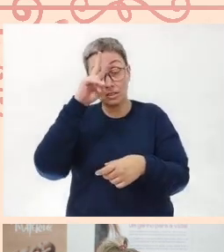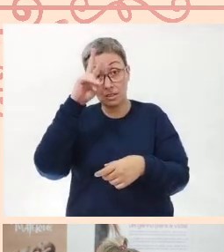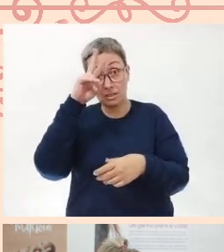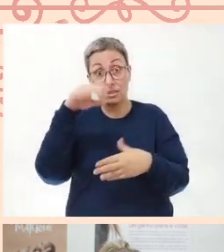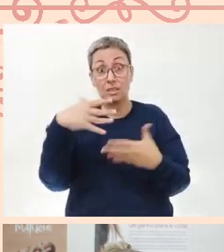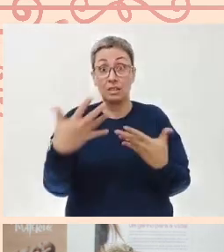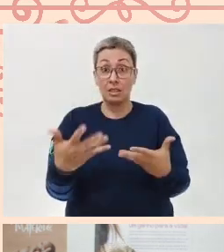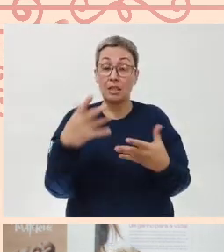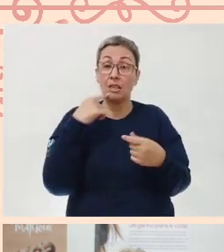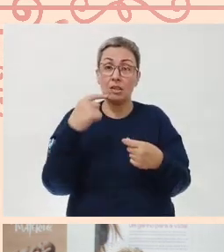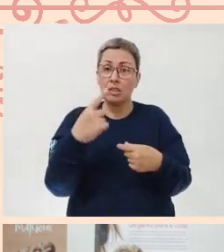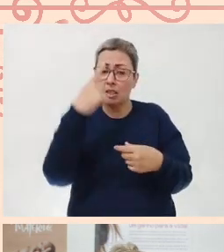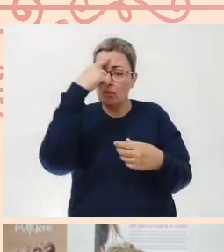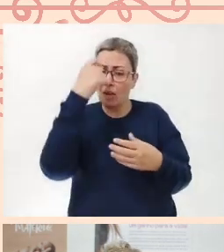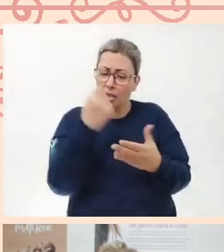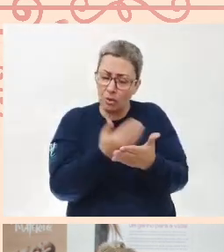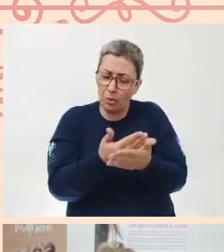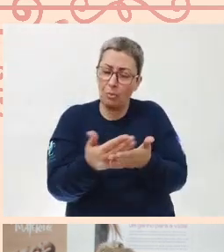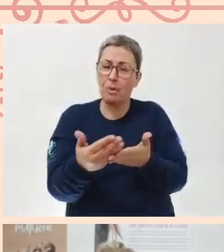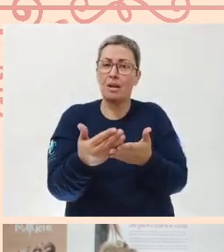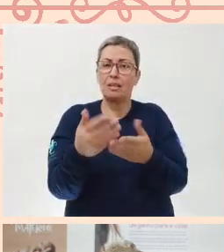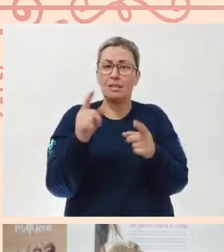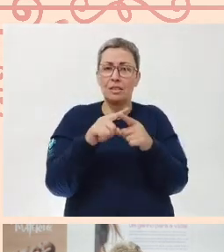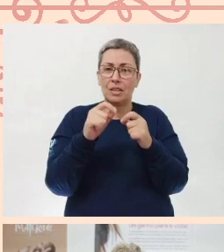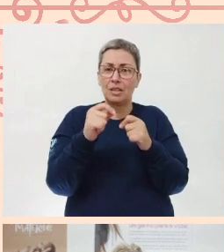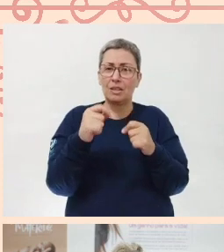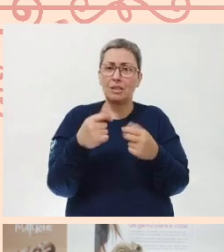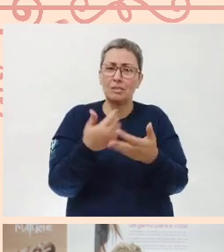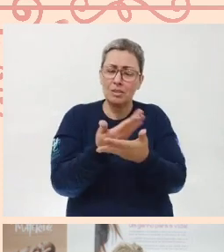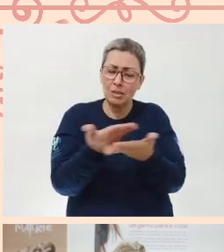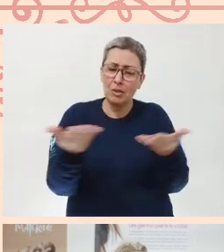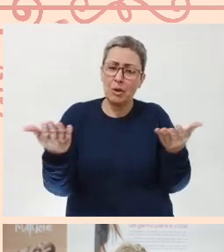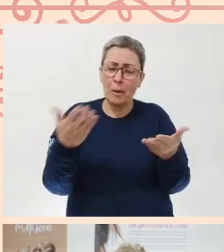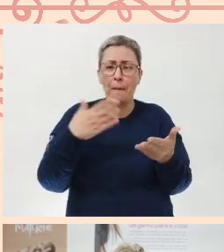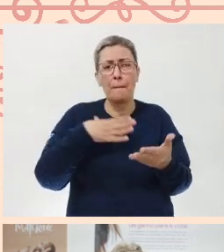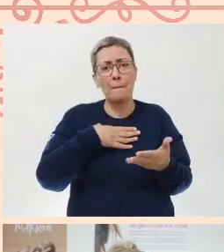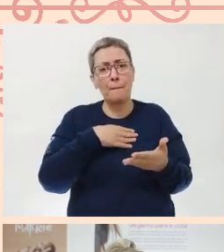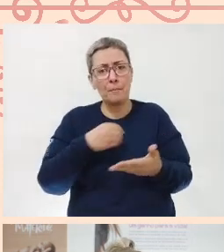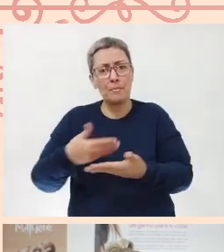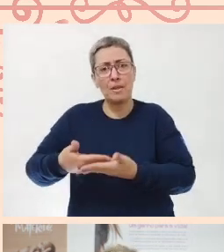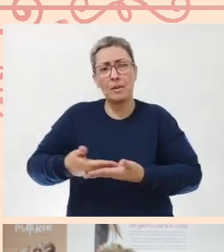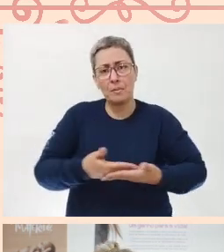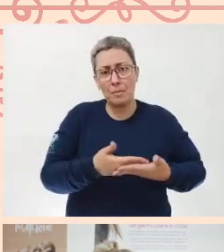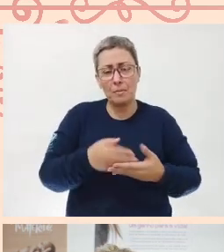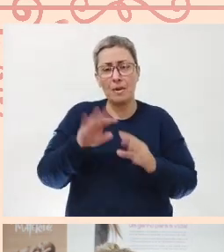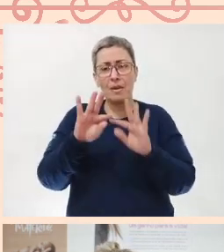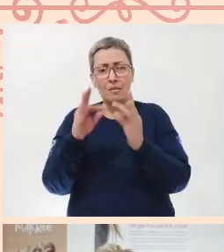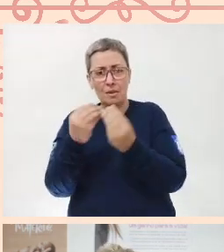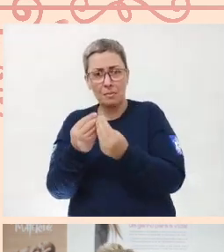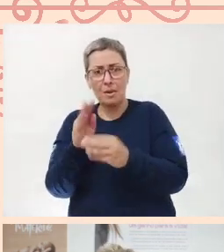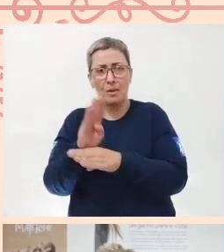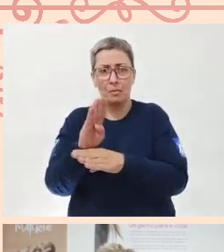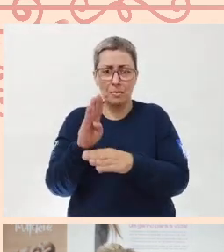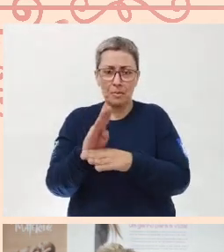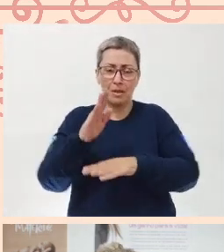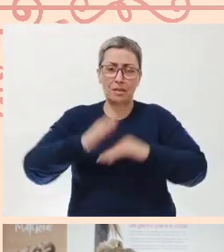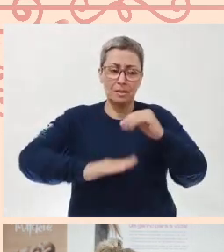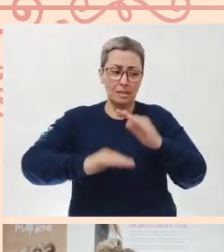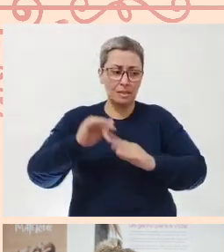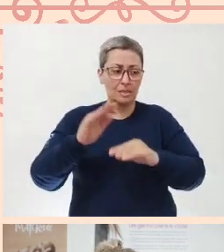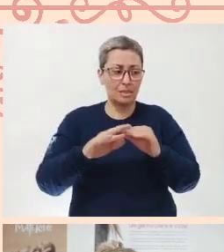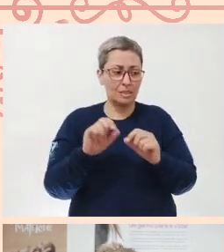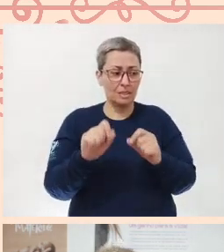história. Plante a sua sementinha. Muitos serão os bebês e as famílias beneficiadas com a sua